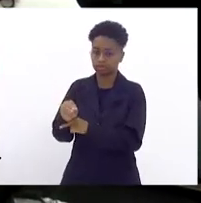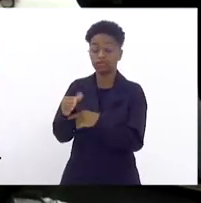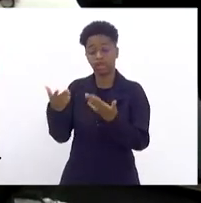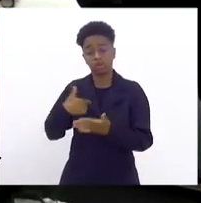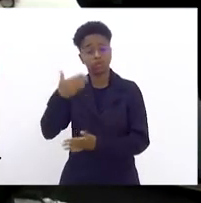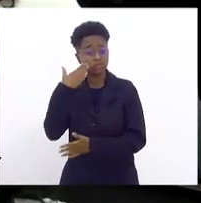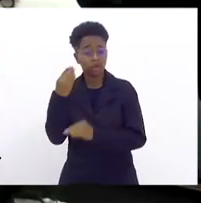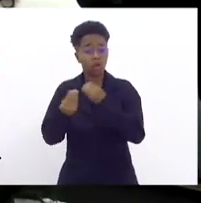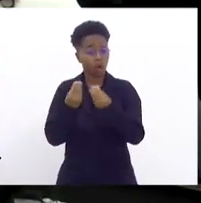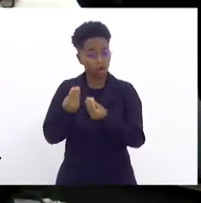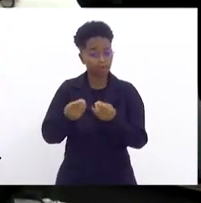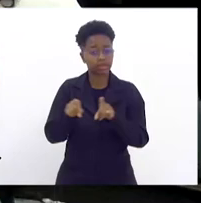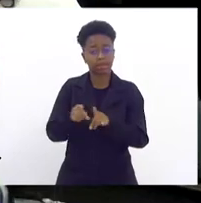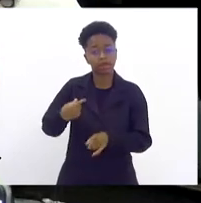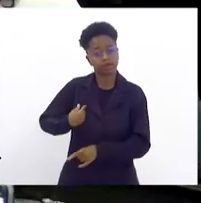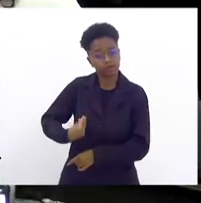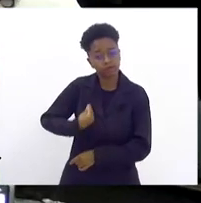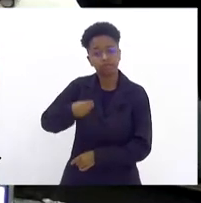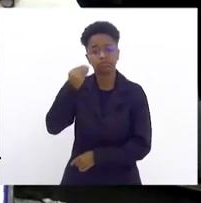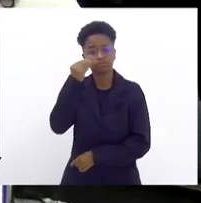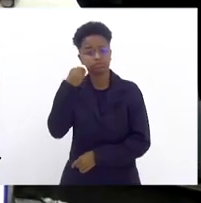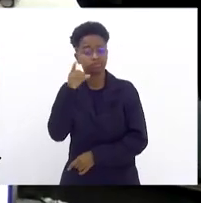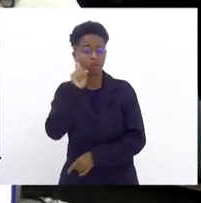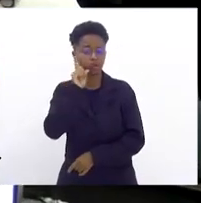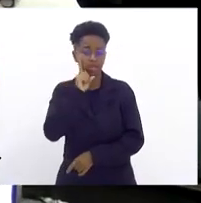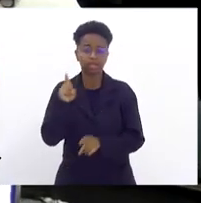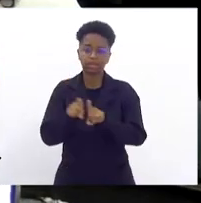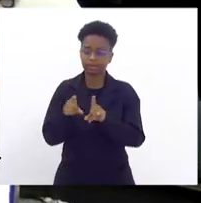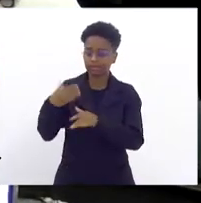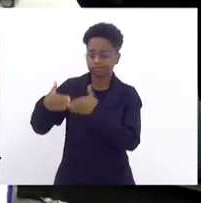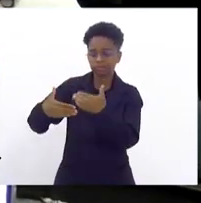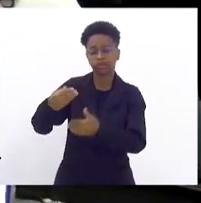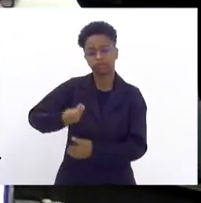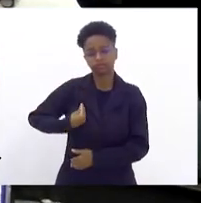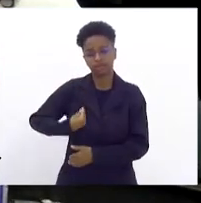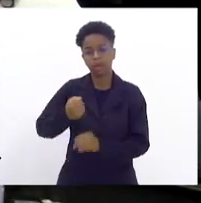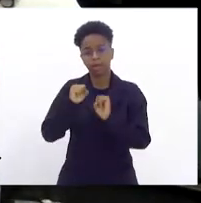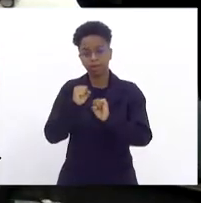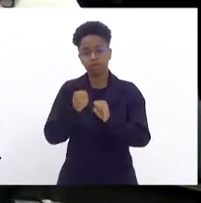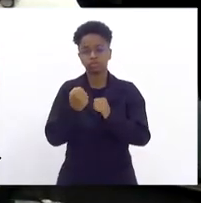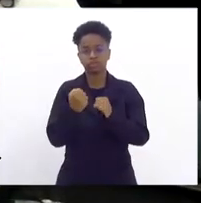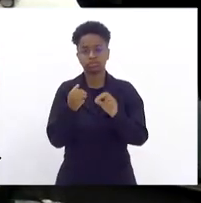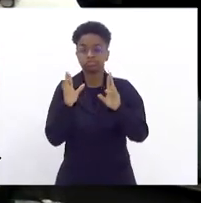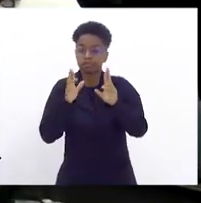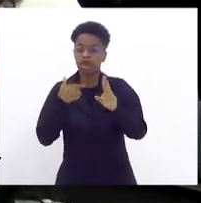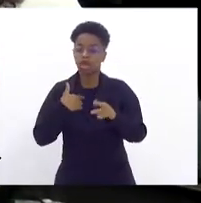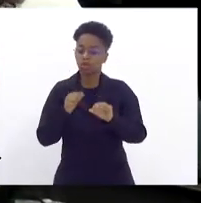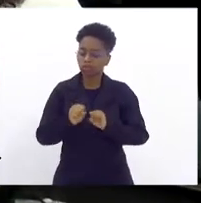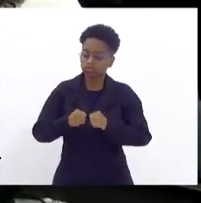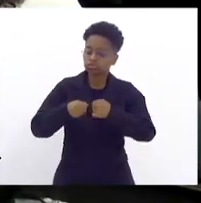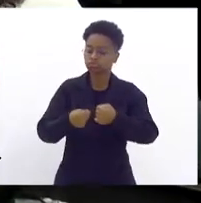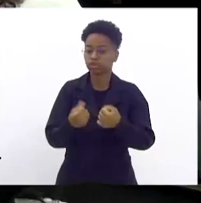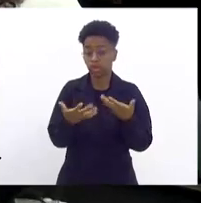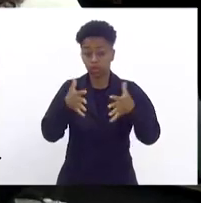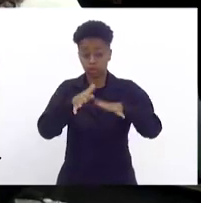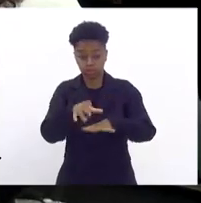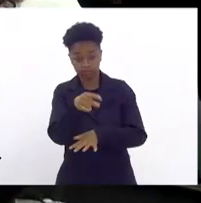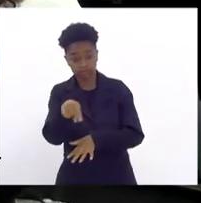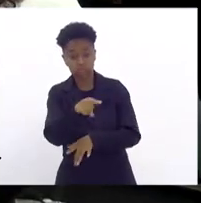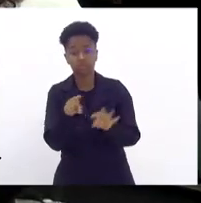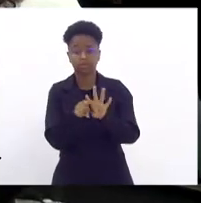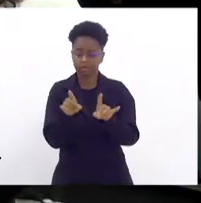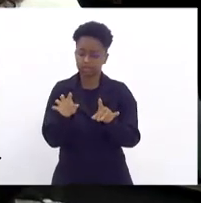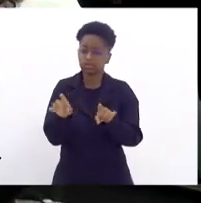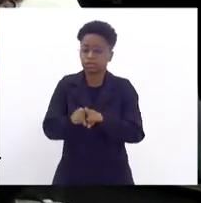é eu vivo isso e cada vez mais eu tô vivendo vocês podem contar comigo como uma defensora para essa inclusão de vocês para o tratamento